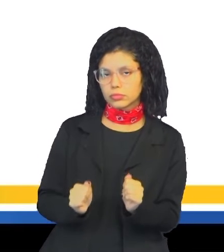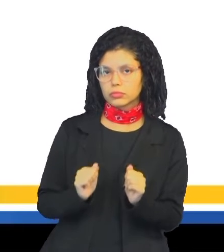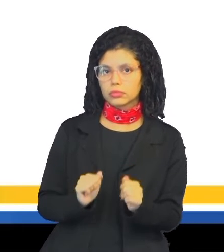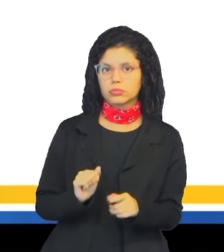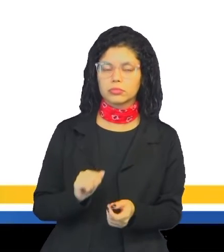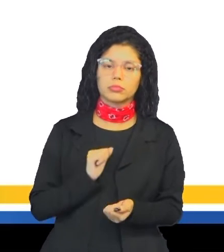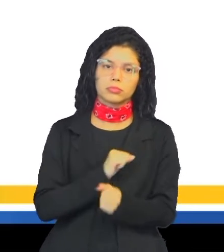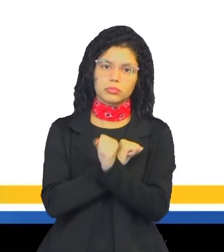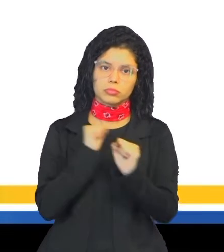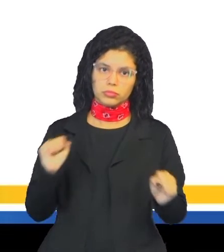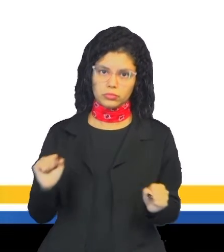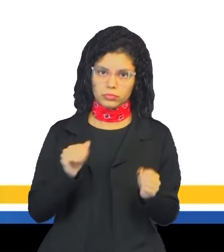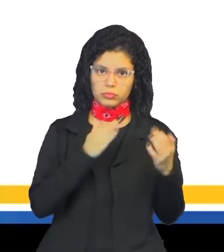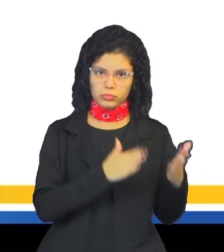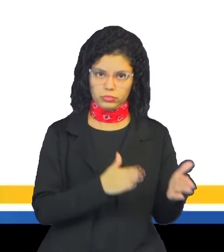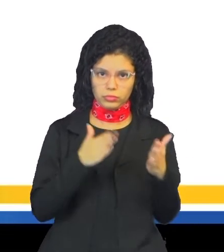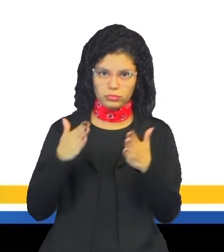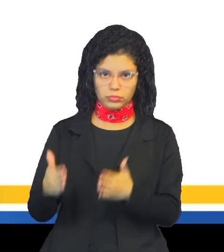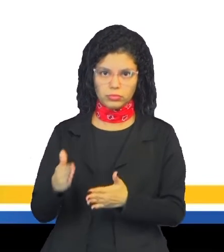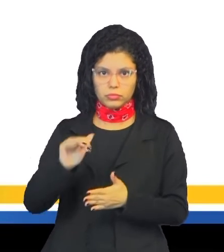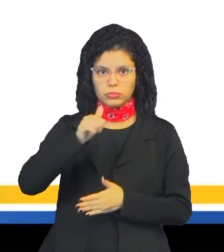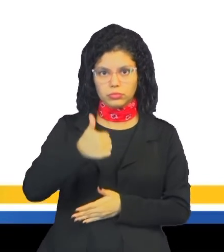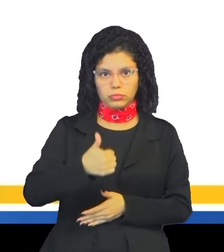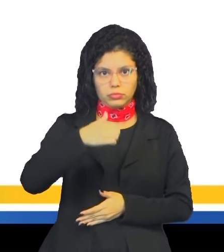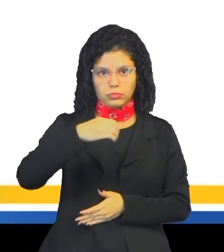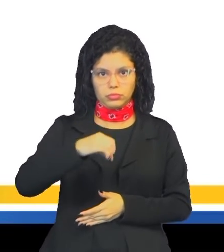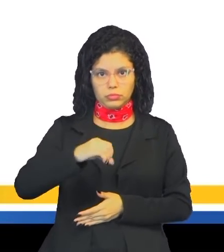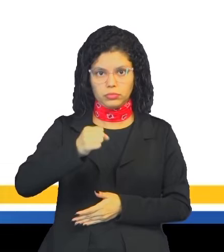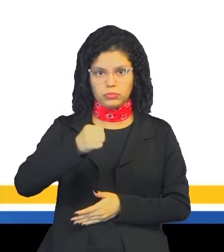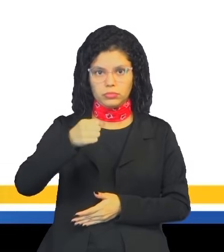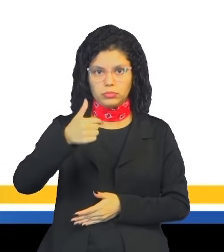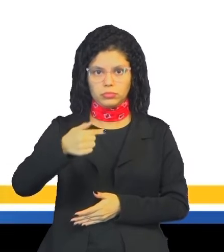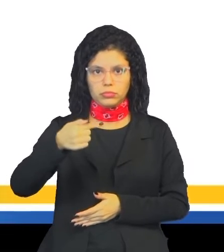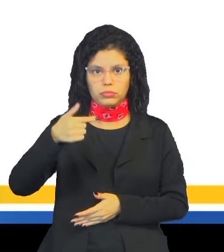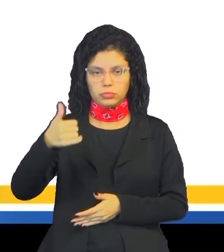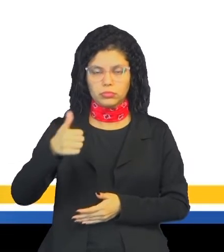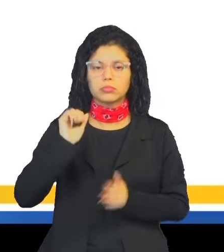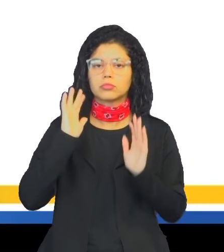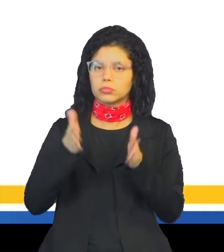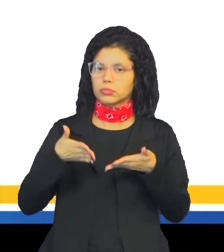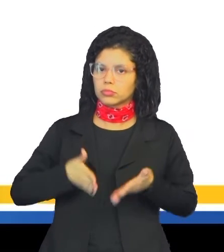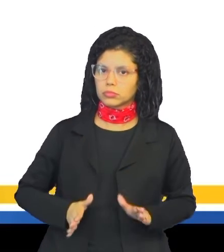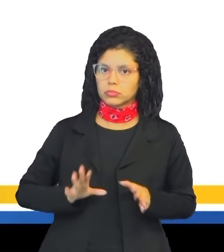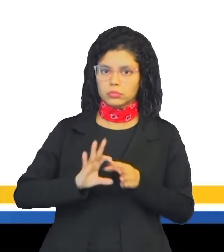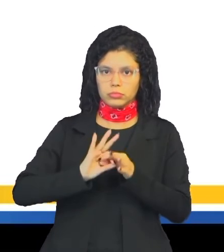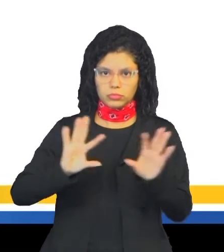escravos nascidos, né, a partir de 1871 já nasciam livres.